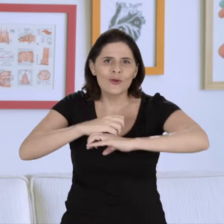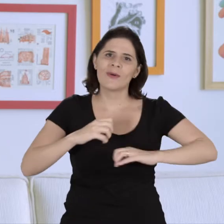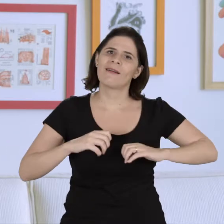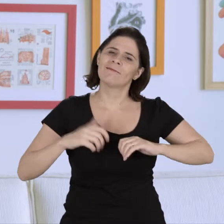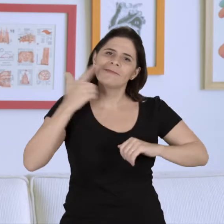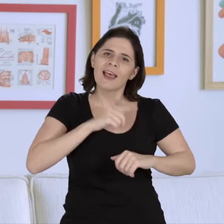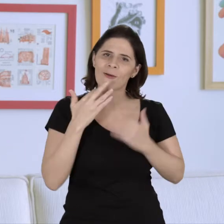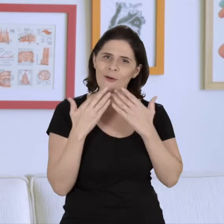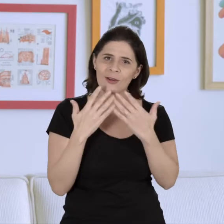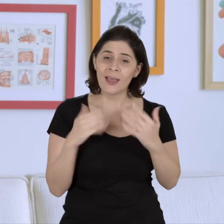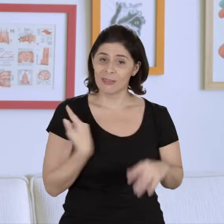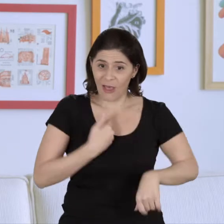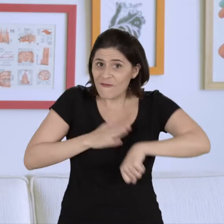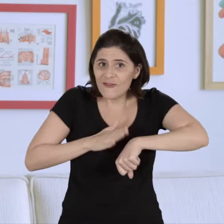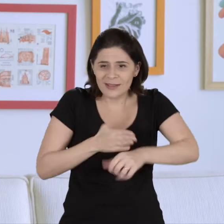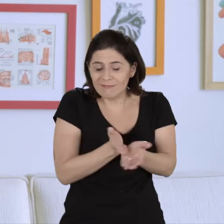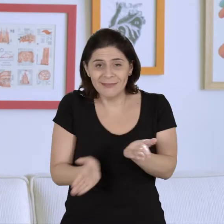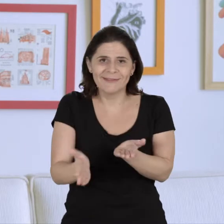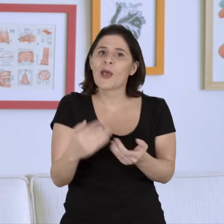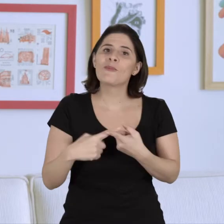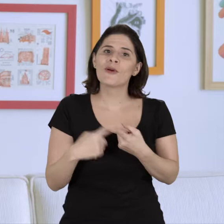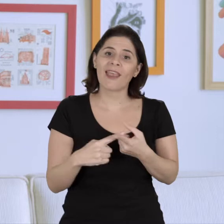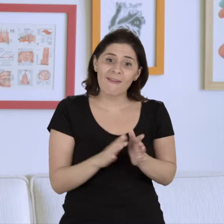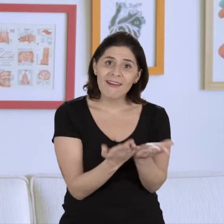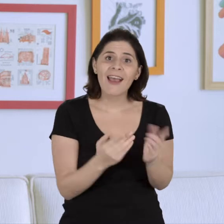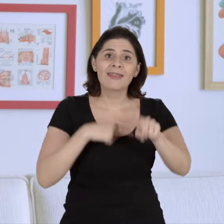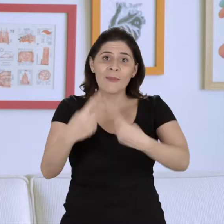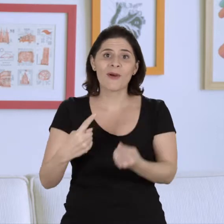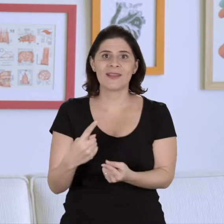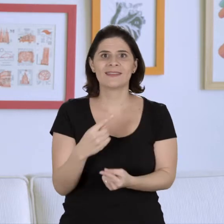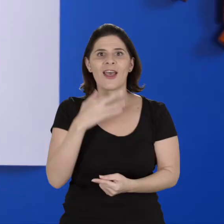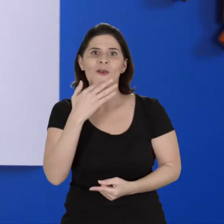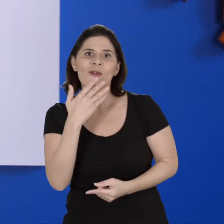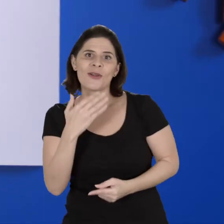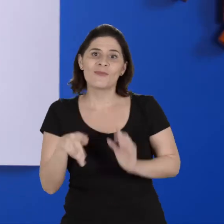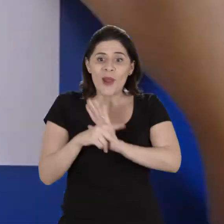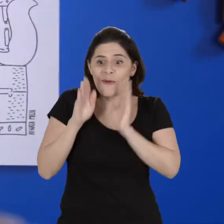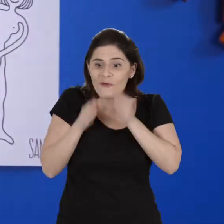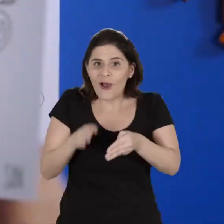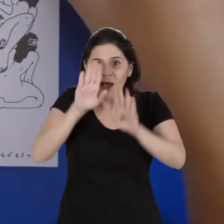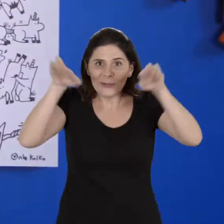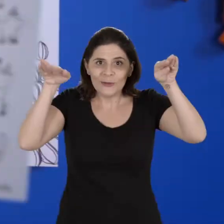livro e dali a pouco virou moda livro de colorir para adulto, e ele era o único proibido para criança.